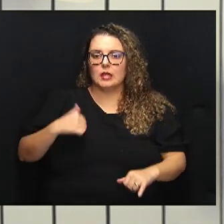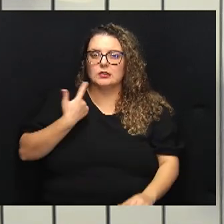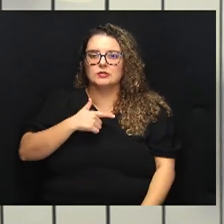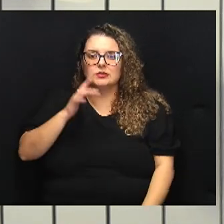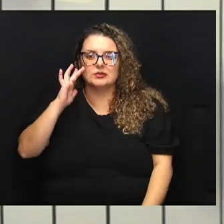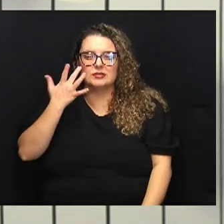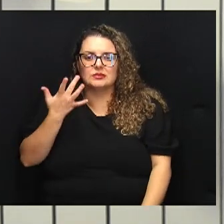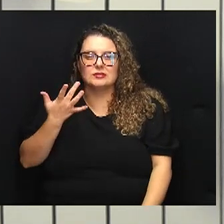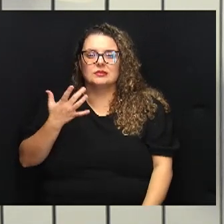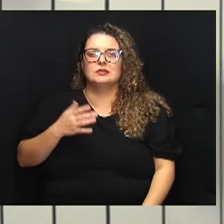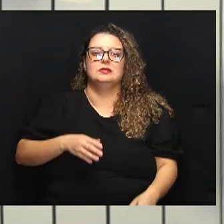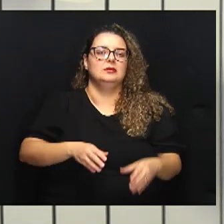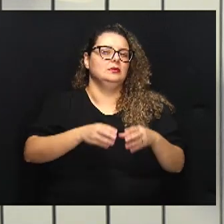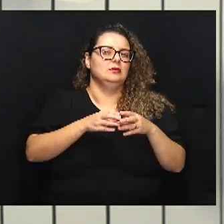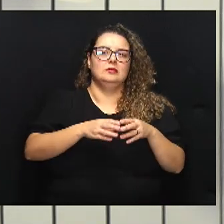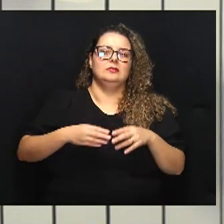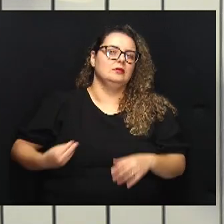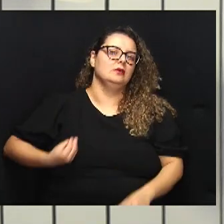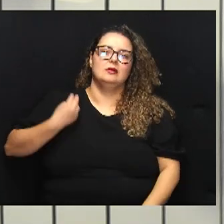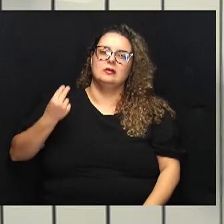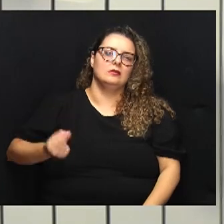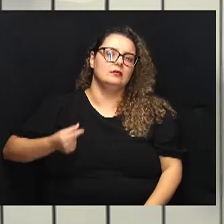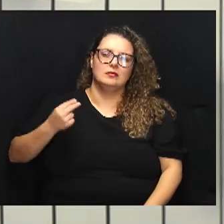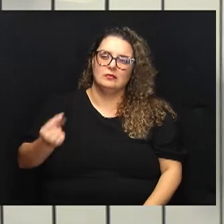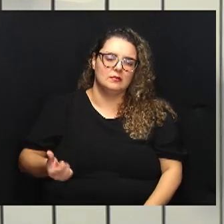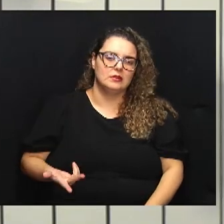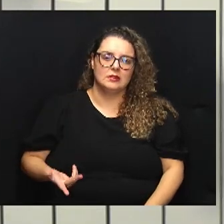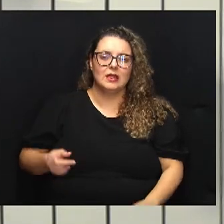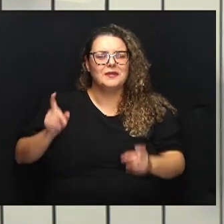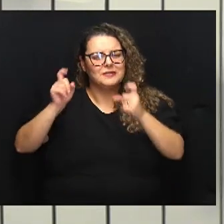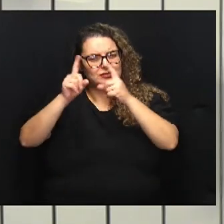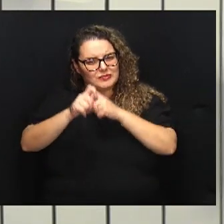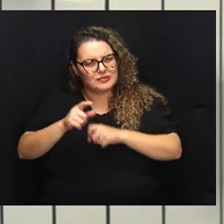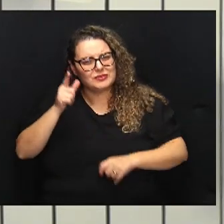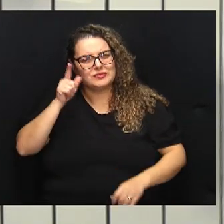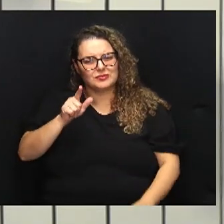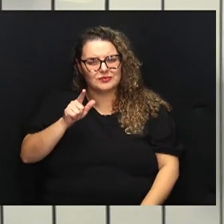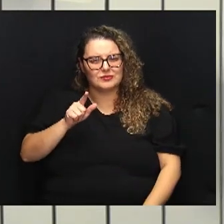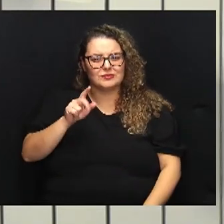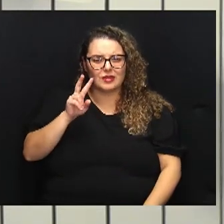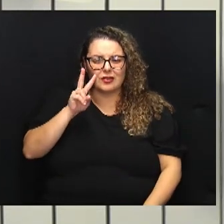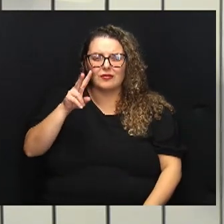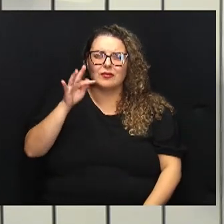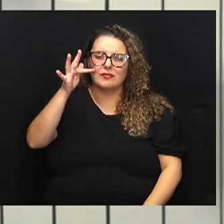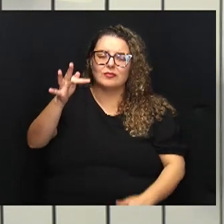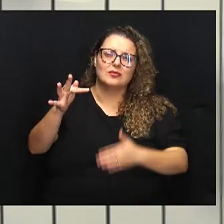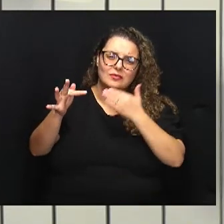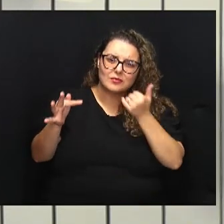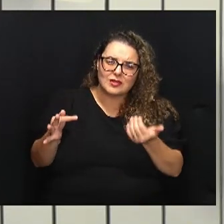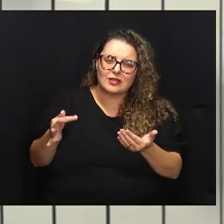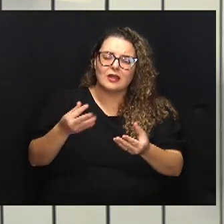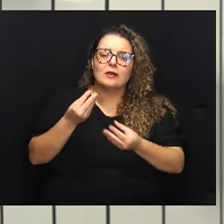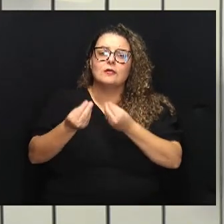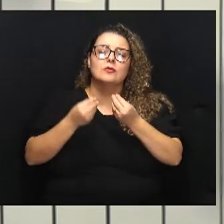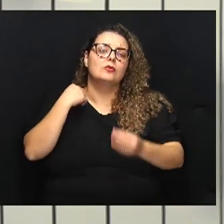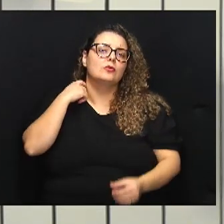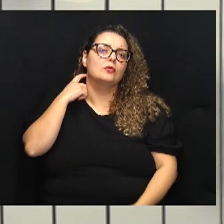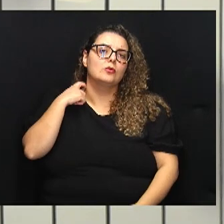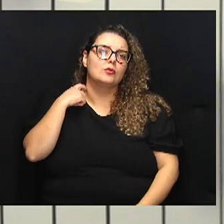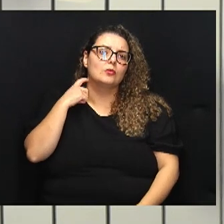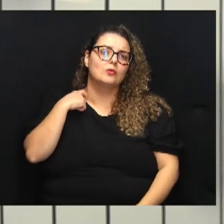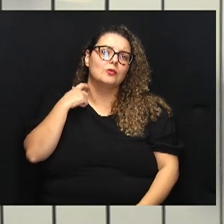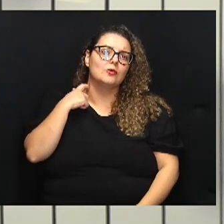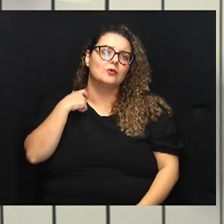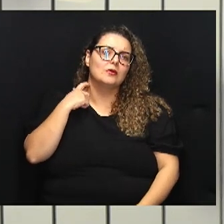vai conviver com aquilo para o resto da vida, né? É difícil conseguir olhar para um futuro melhor. Como é que é esta